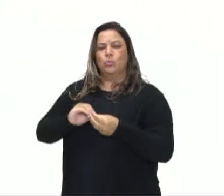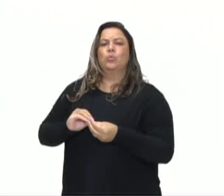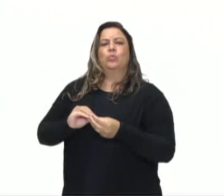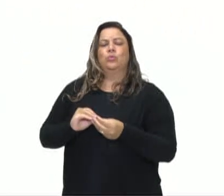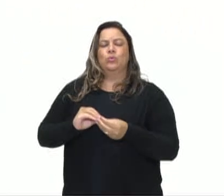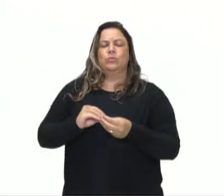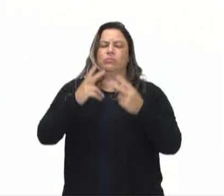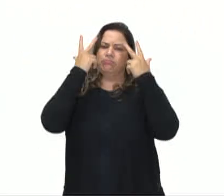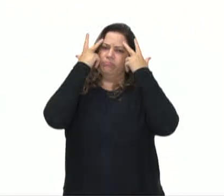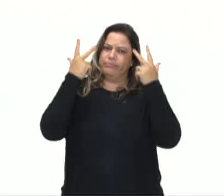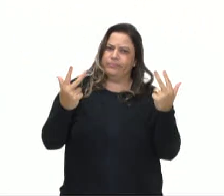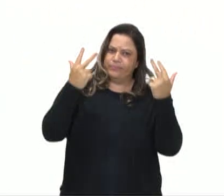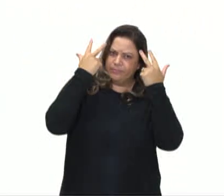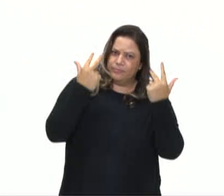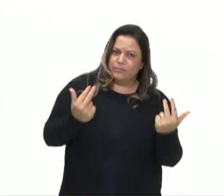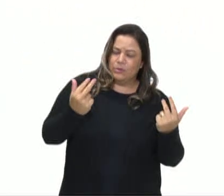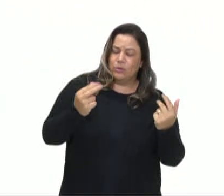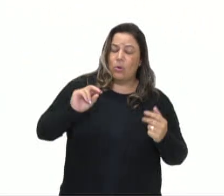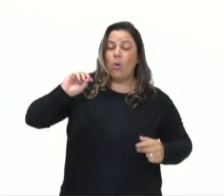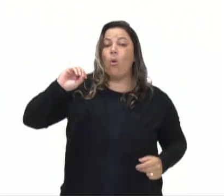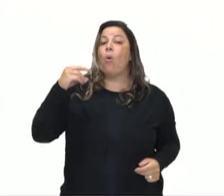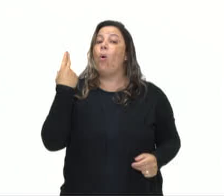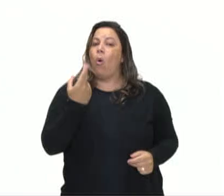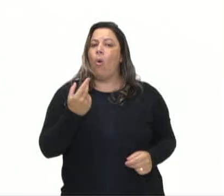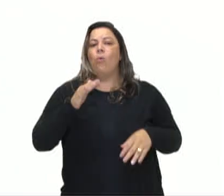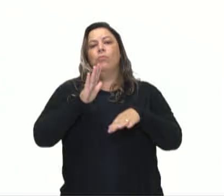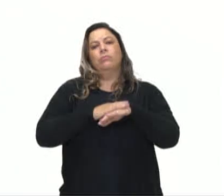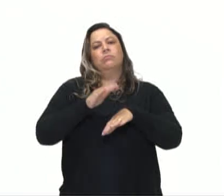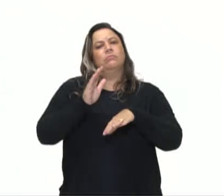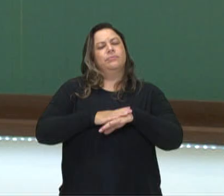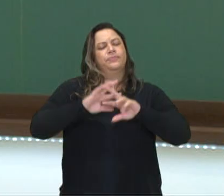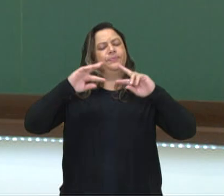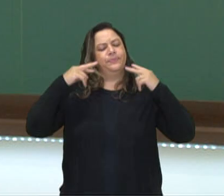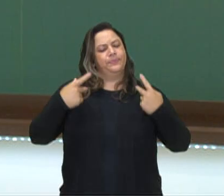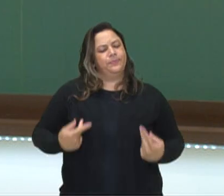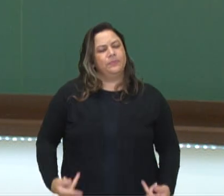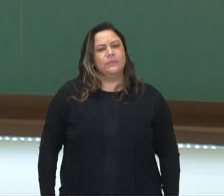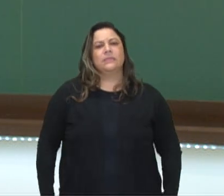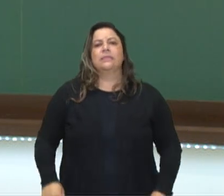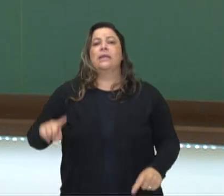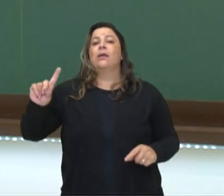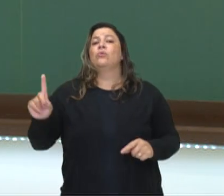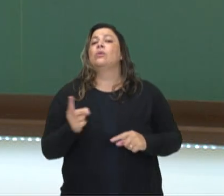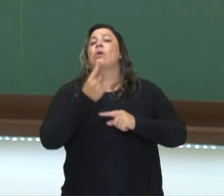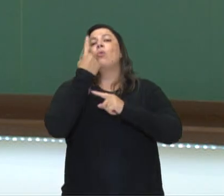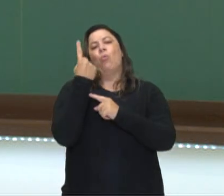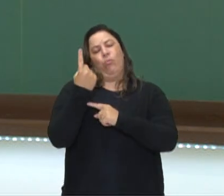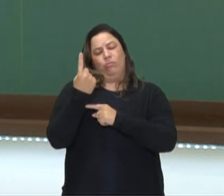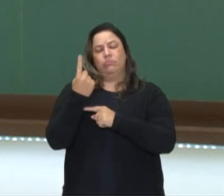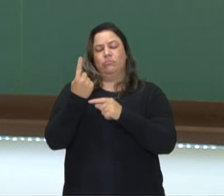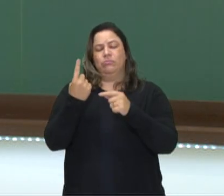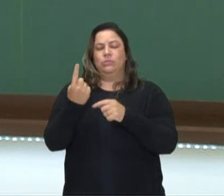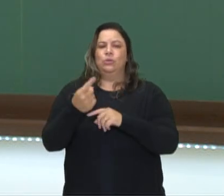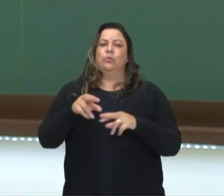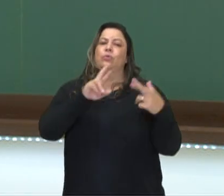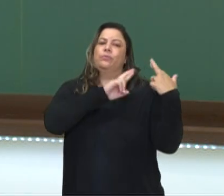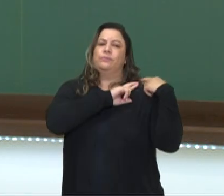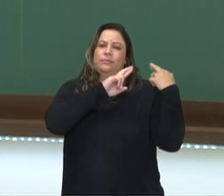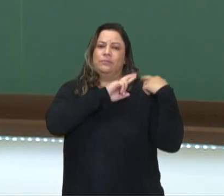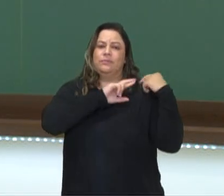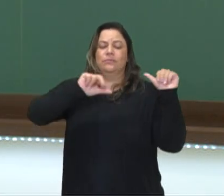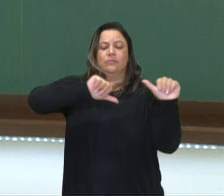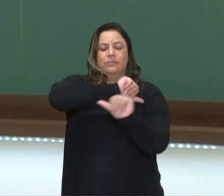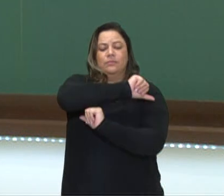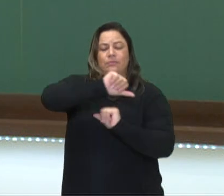ou decorrentes da ação humana. Quer dizer que não é apenas o ser humano o único responsável pelas alterações